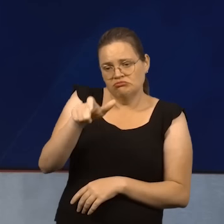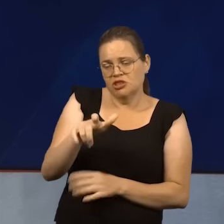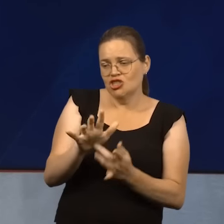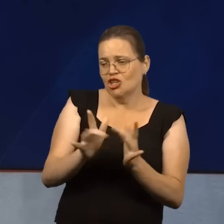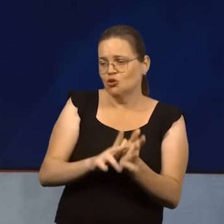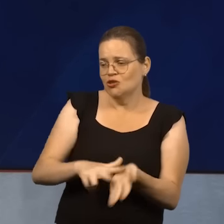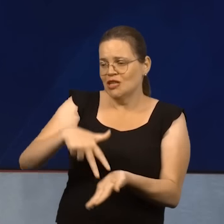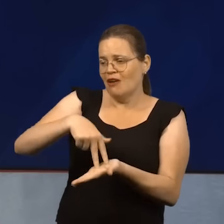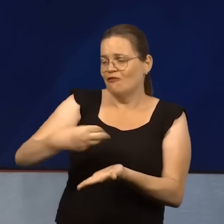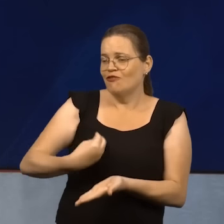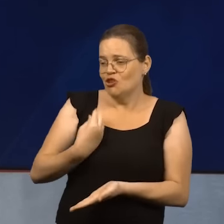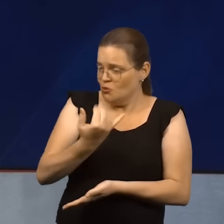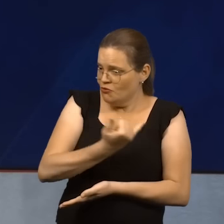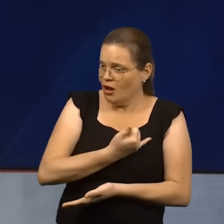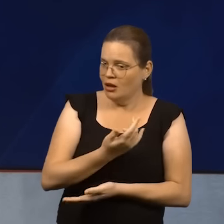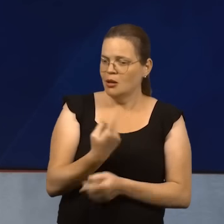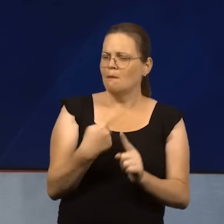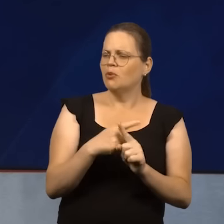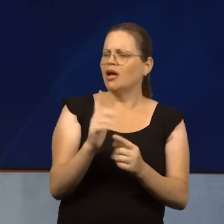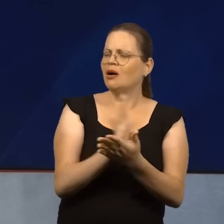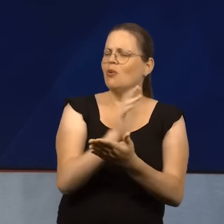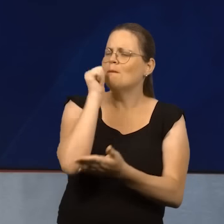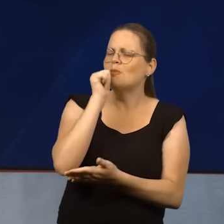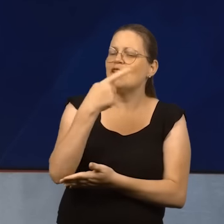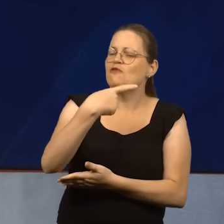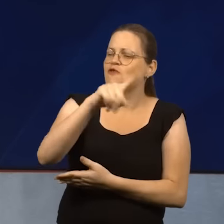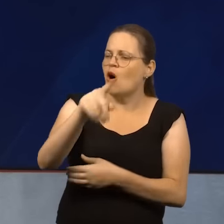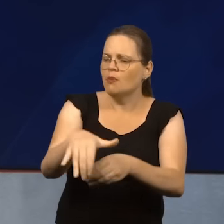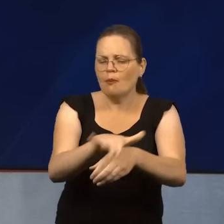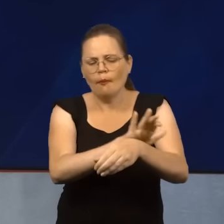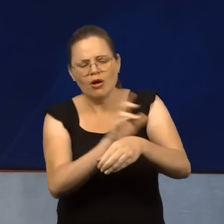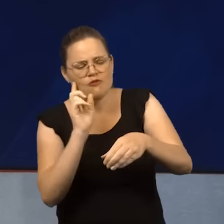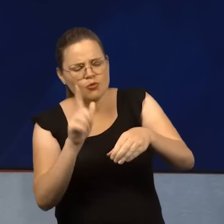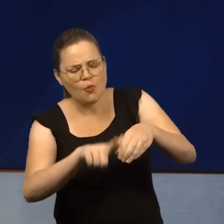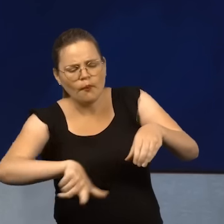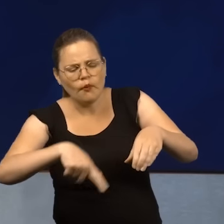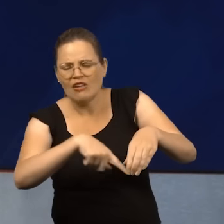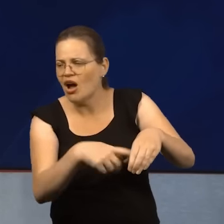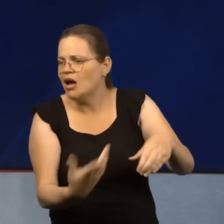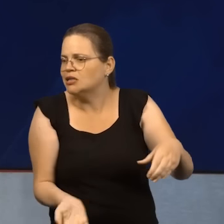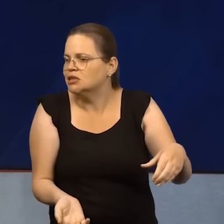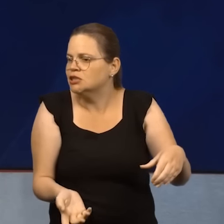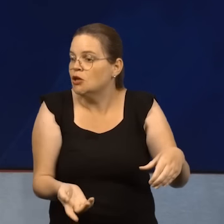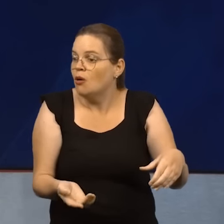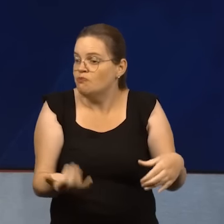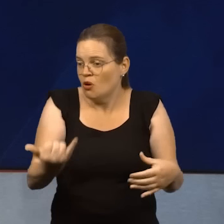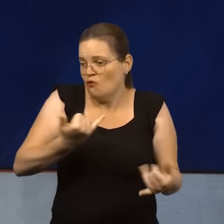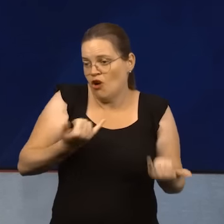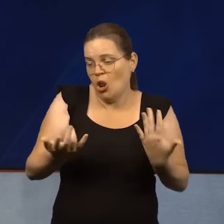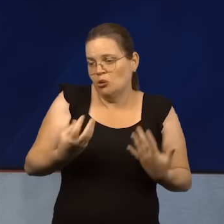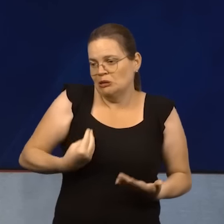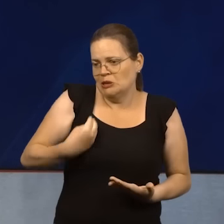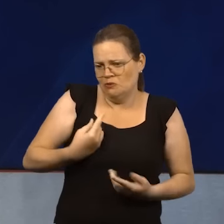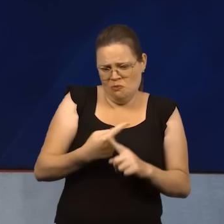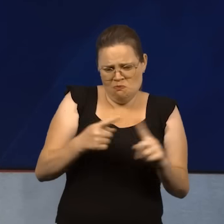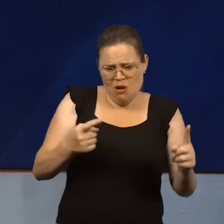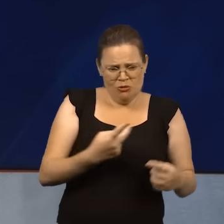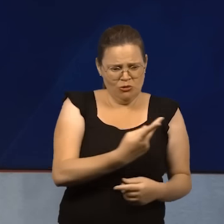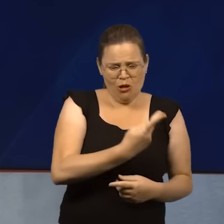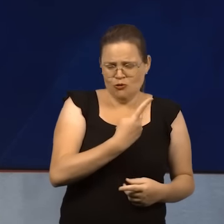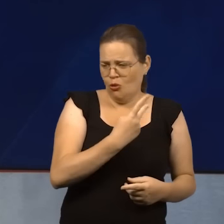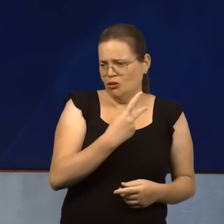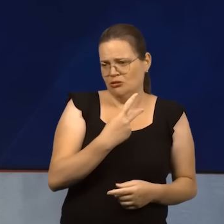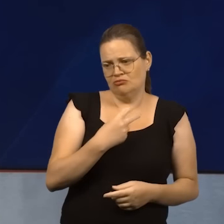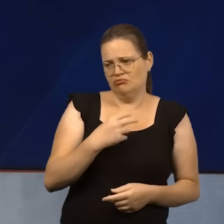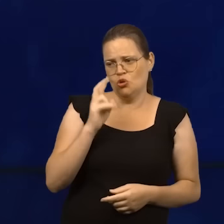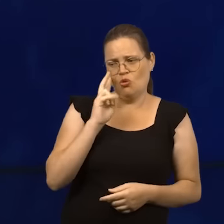chegar. Algumas mulheres foram ao sepulcro e dizem que ele está vivo, mas nós não tivemos a nossa